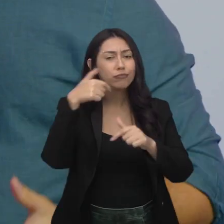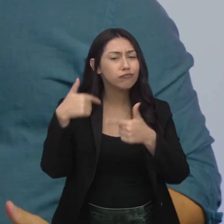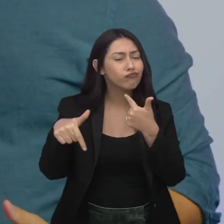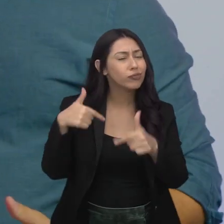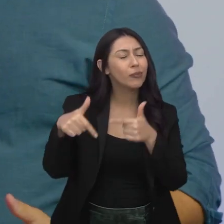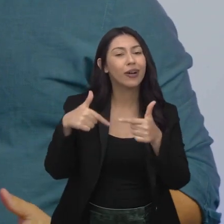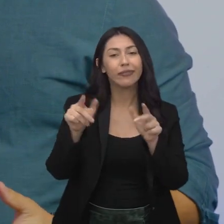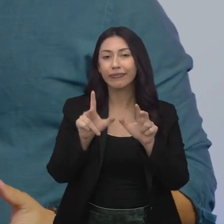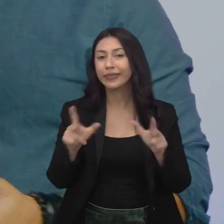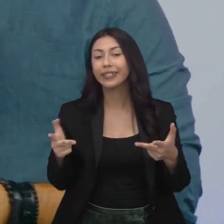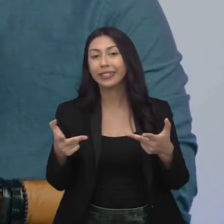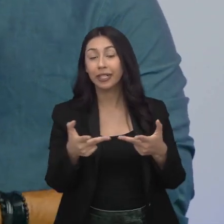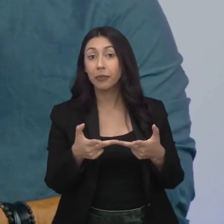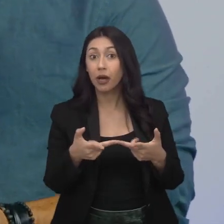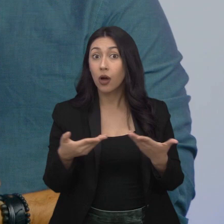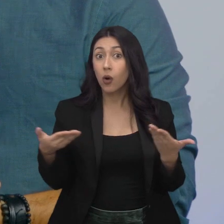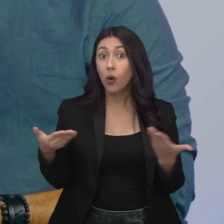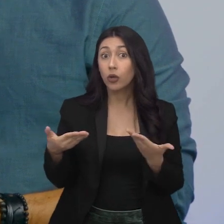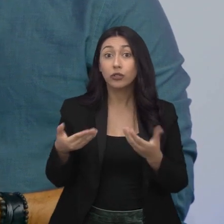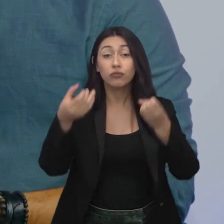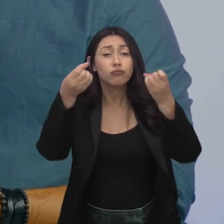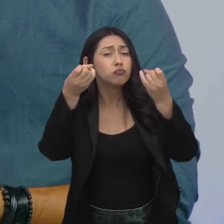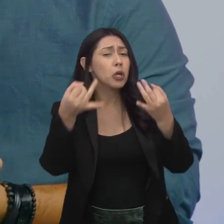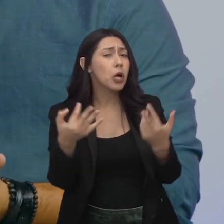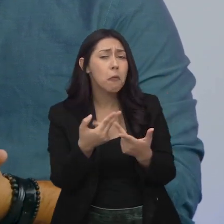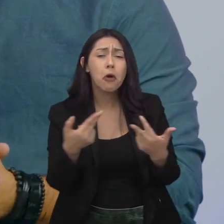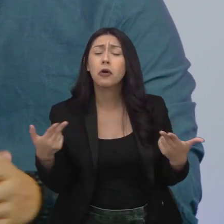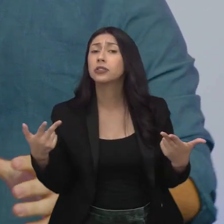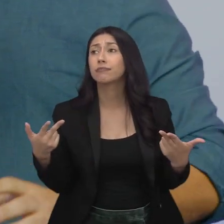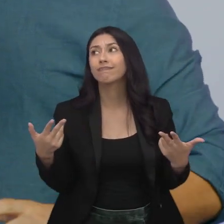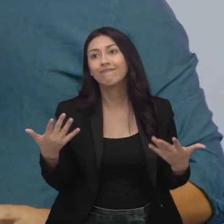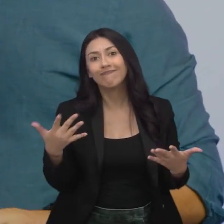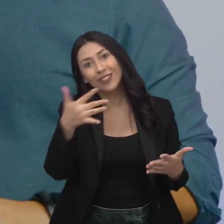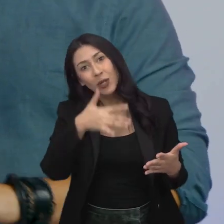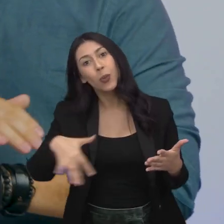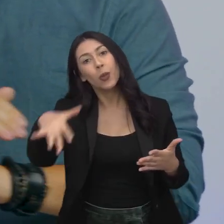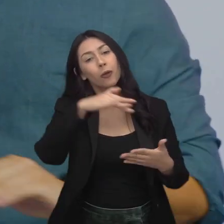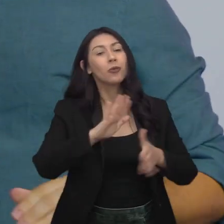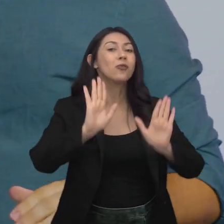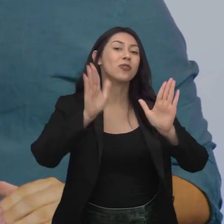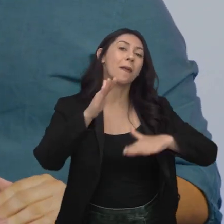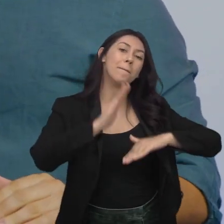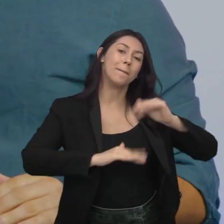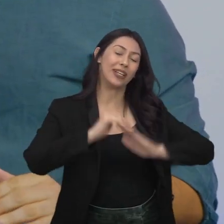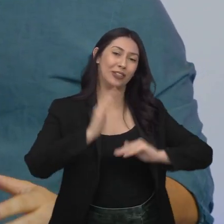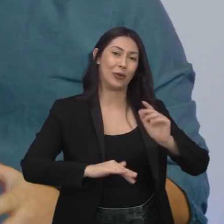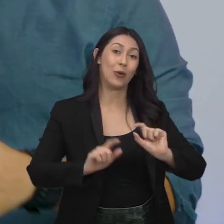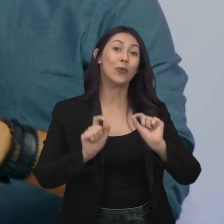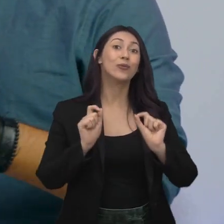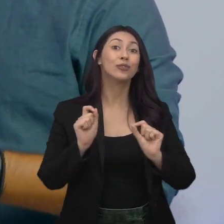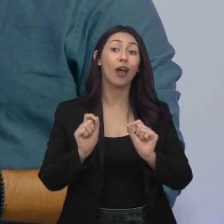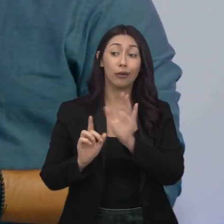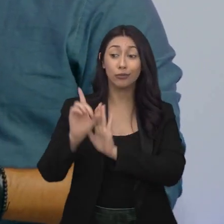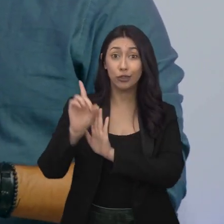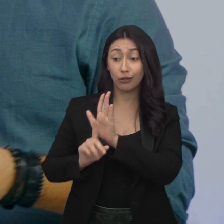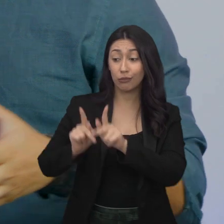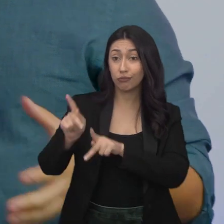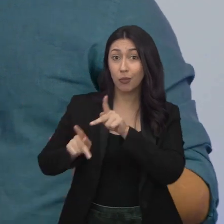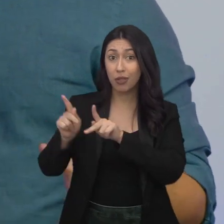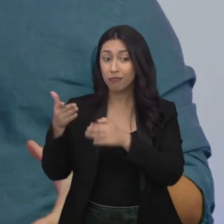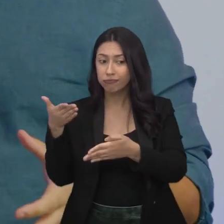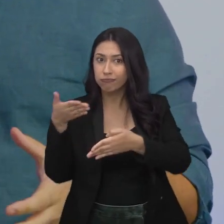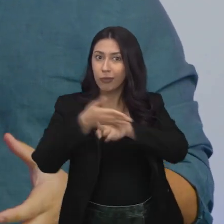sobre o dia a dia da Câmara. Dessa vez, a gente fala sobre algo que, de alguma forma, todo mundo já praticou. É a